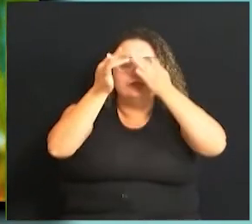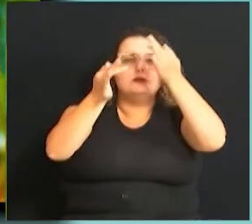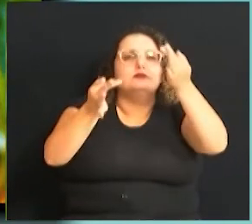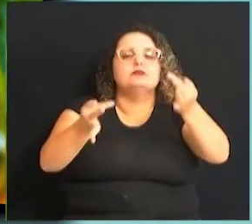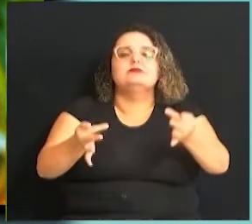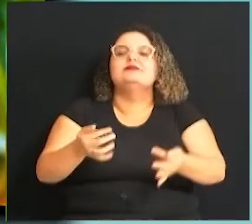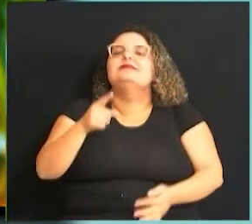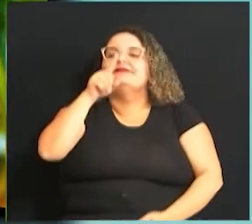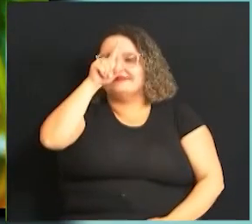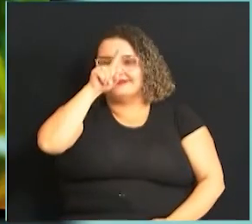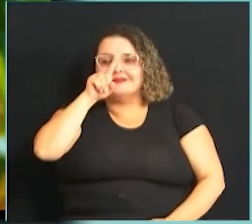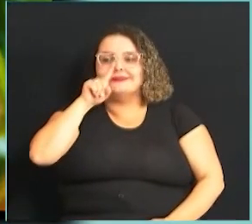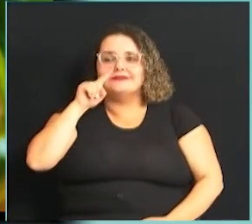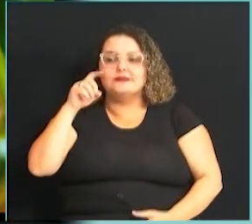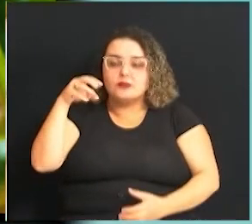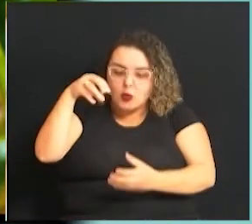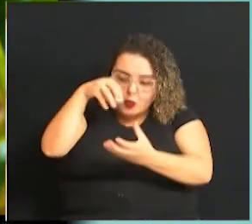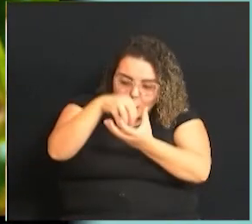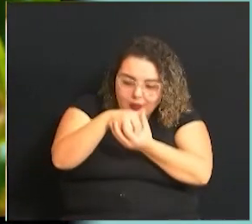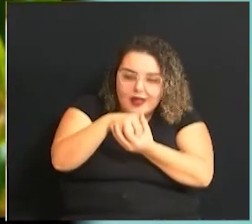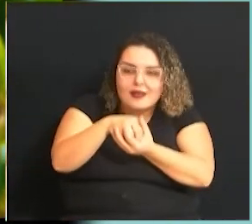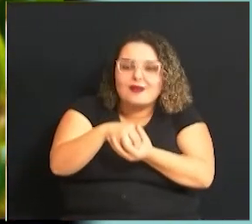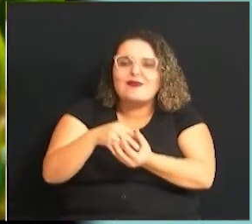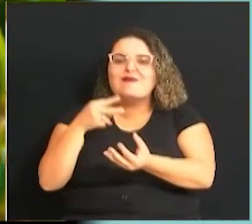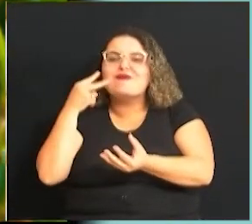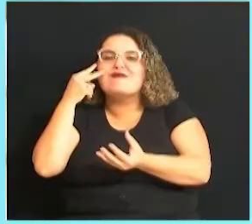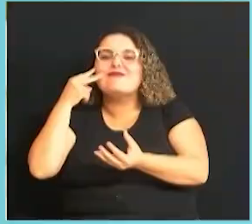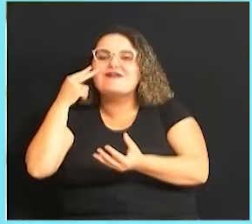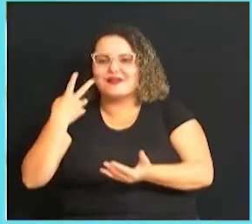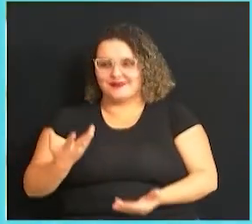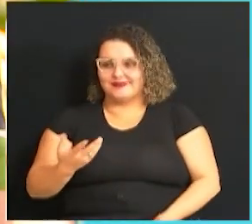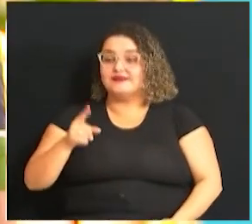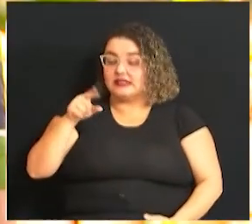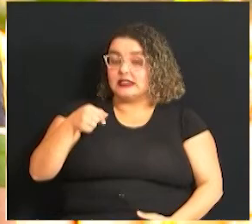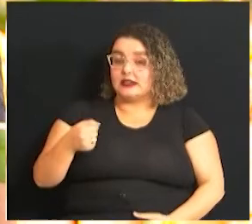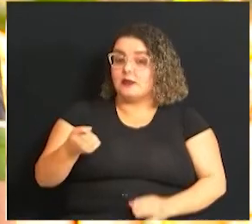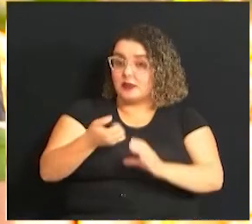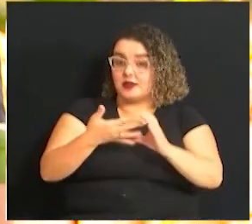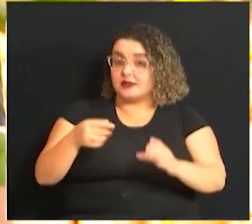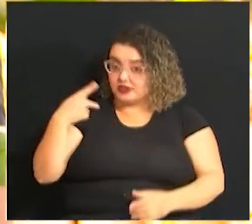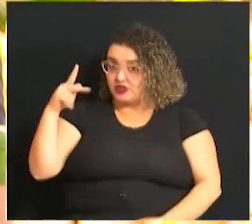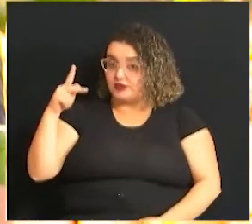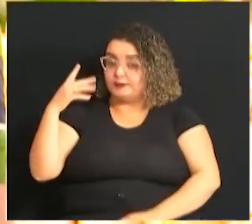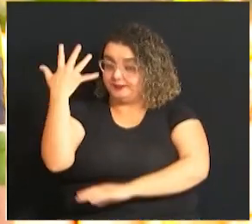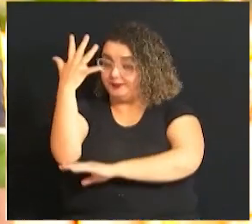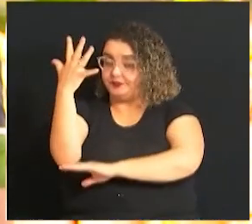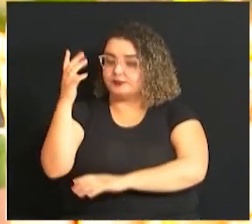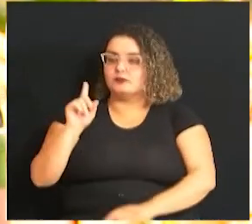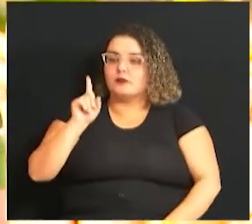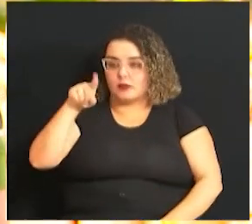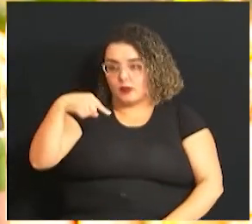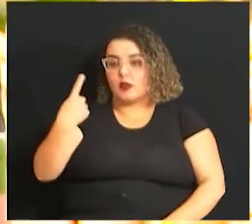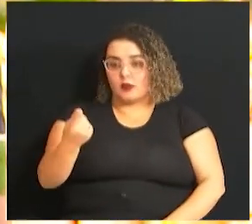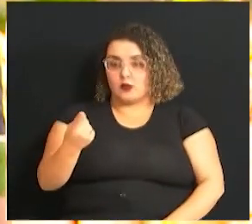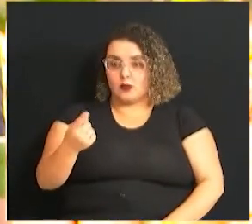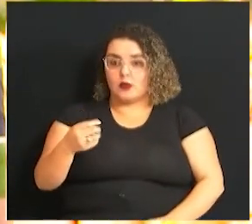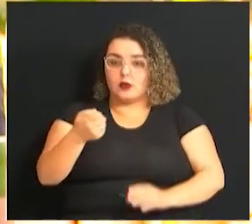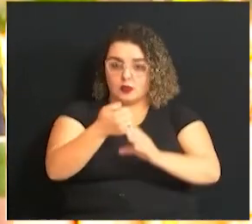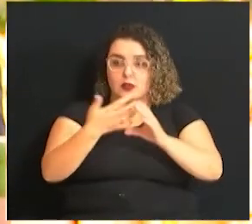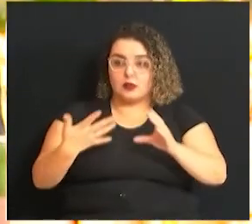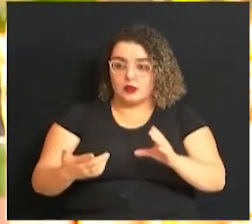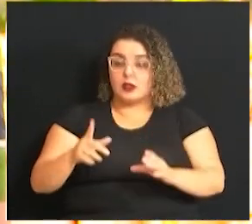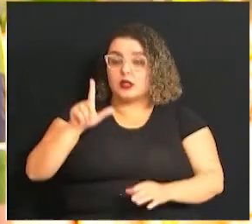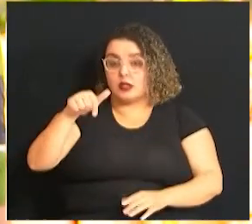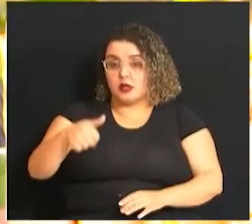uma florada amarela, com o centro vinho, então, que é uma grande característica dela. E uma